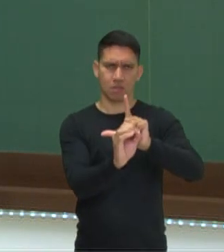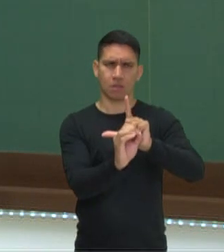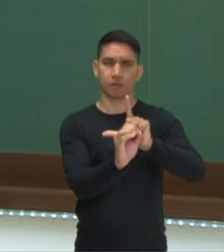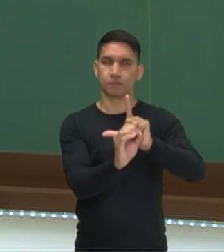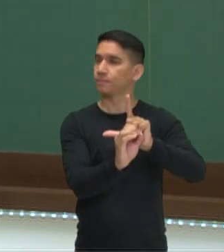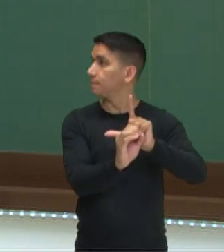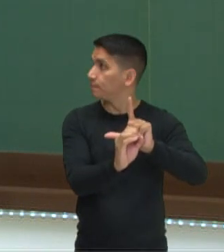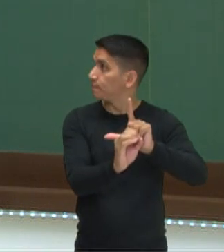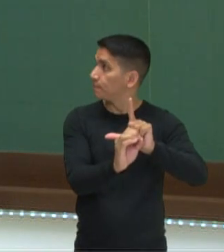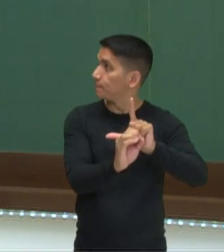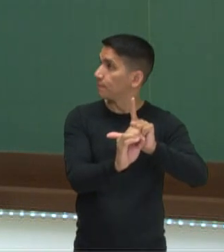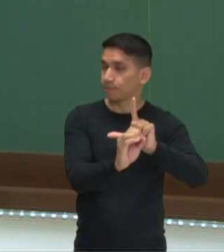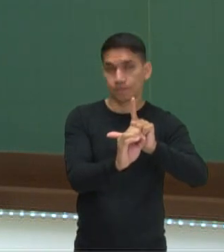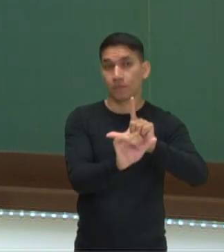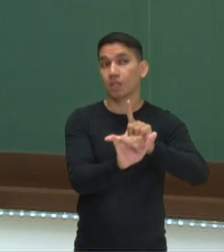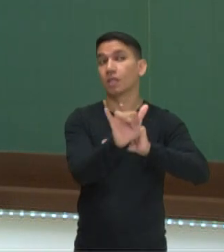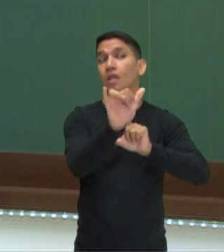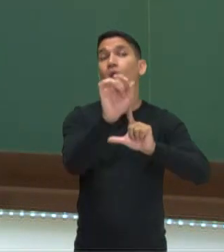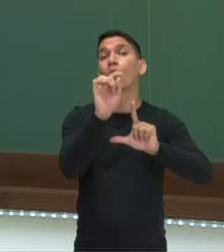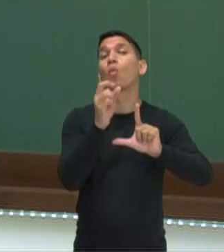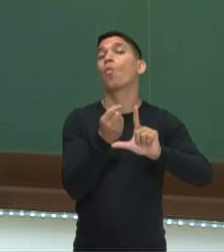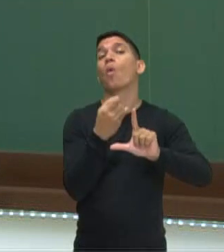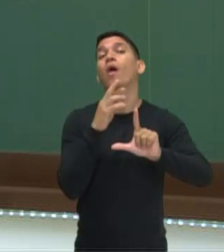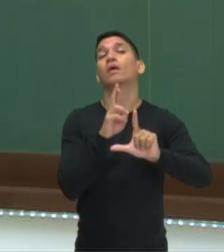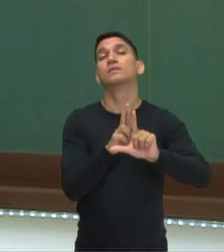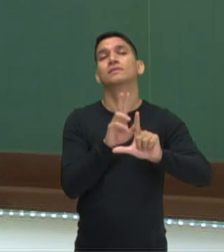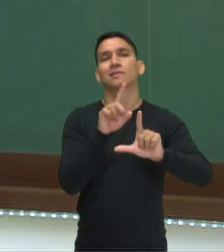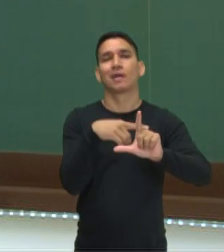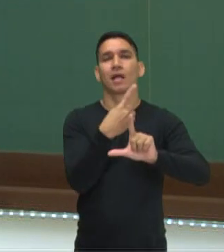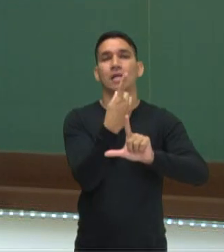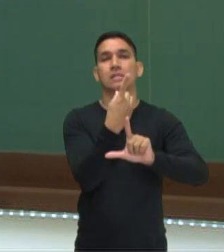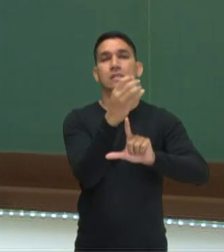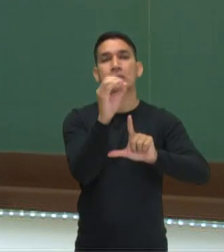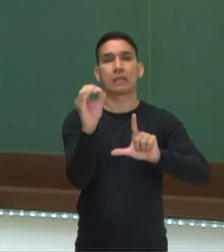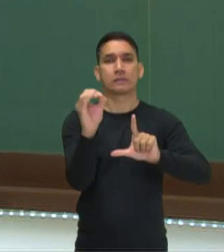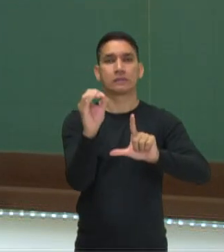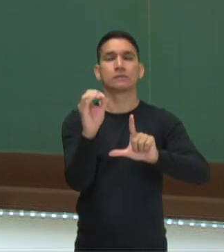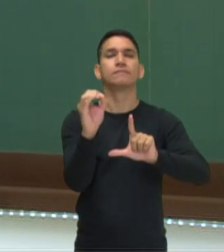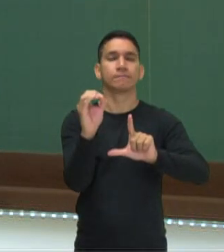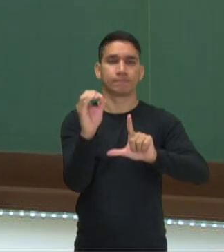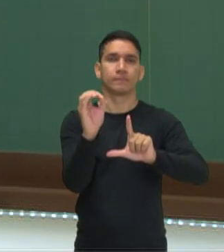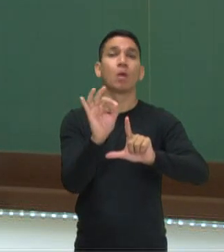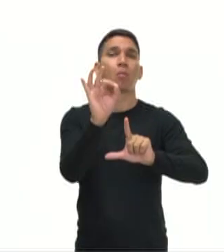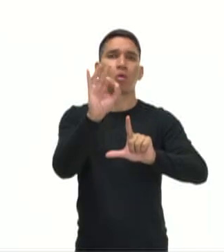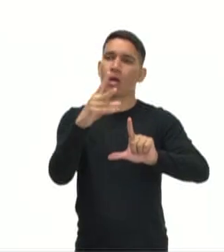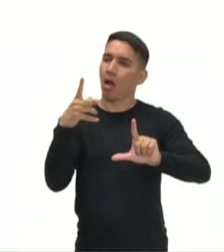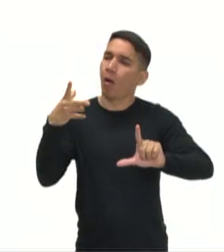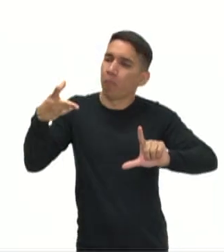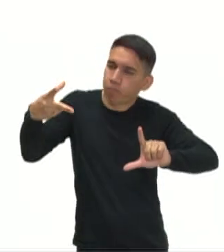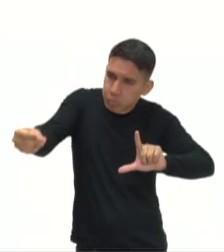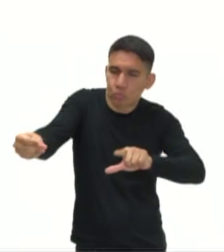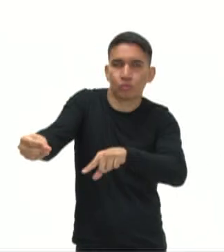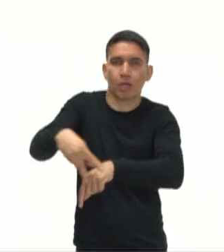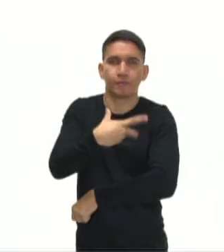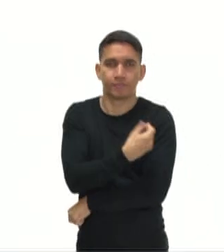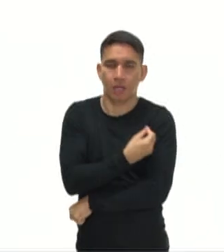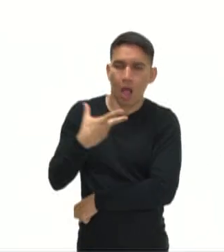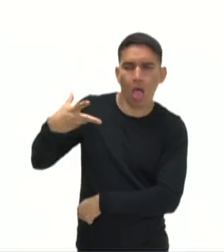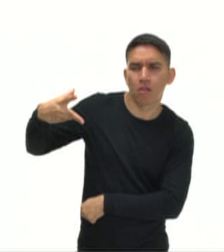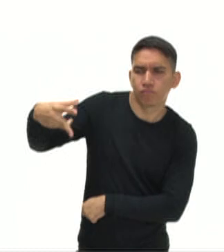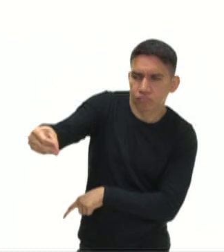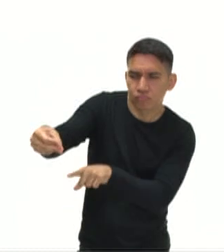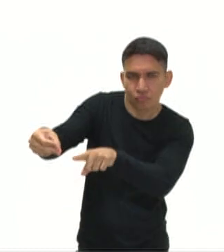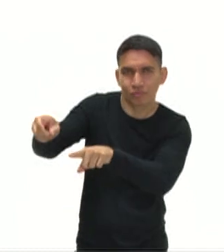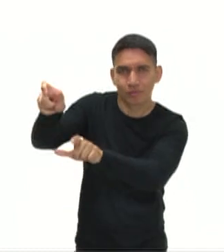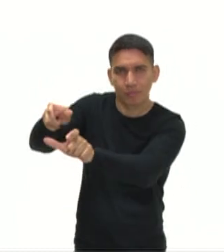zero, o meu Y é quanto, pessoal? É 100. Acabou de ministrar a dose, né? Então, no